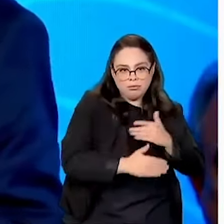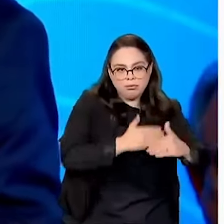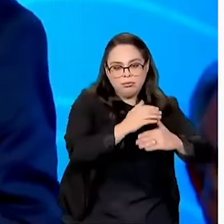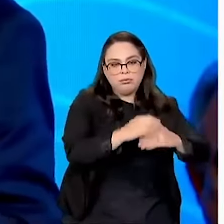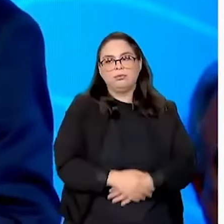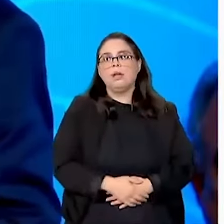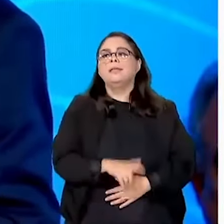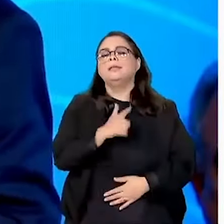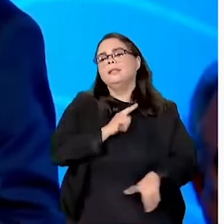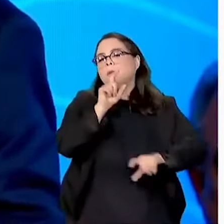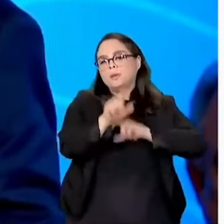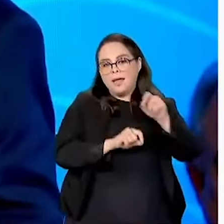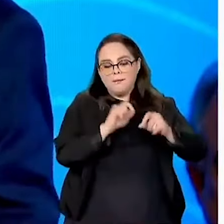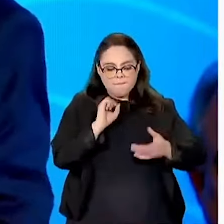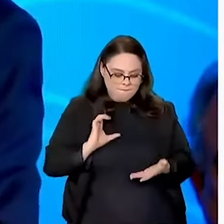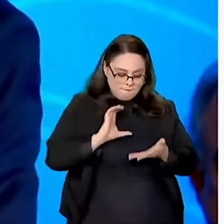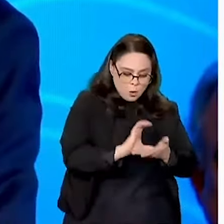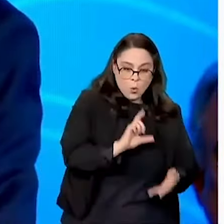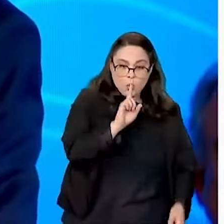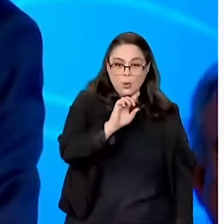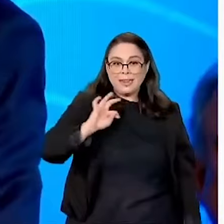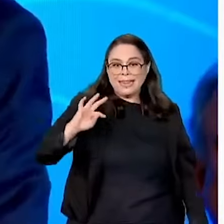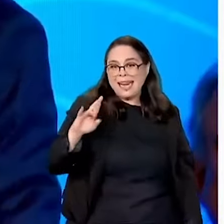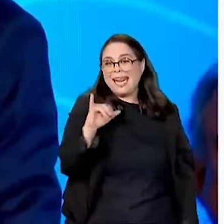que tem investimento de